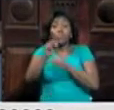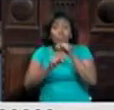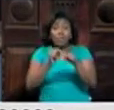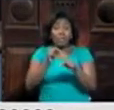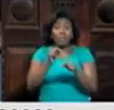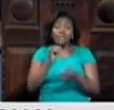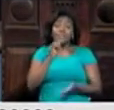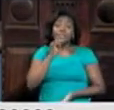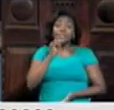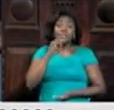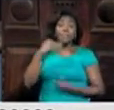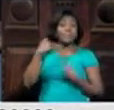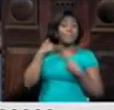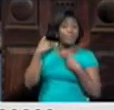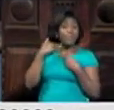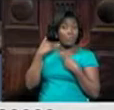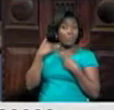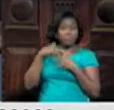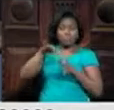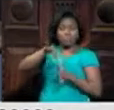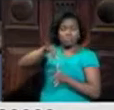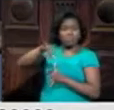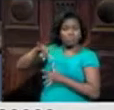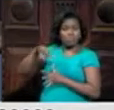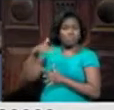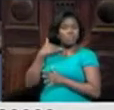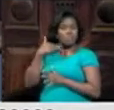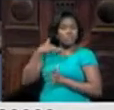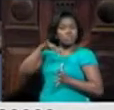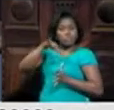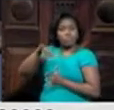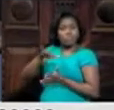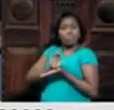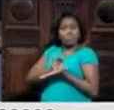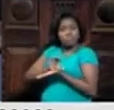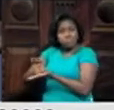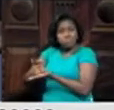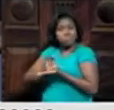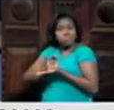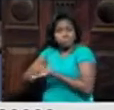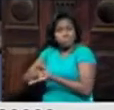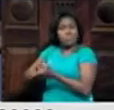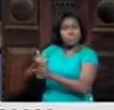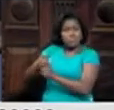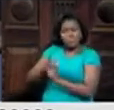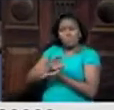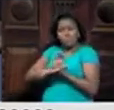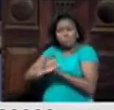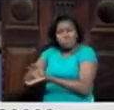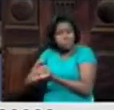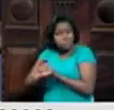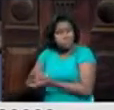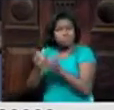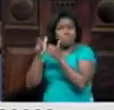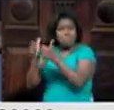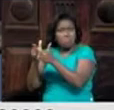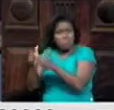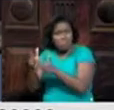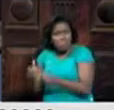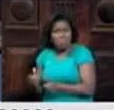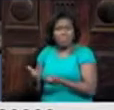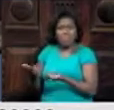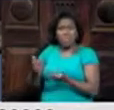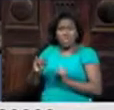bancos não faremos nada. Aos bancos continuaremos pagando as dívidas, continuaremos sem suspeitar dos